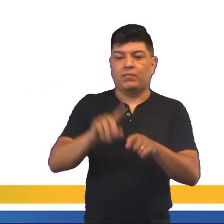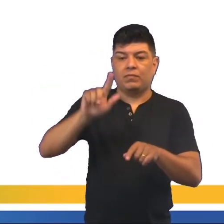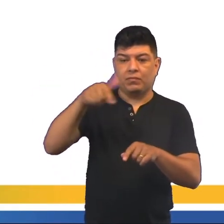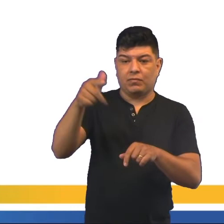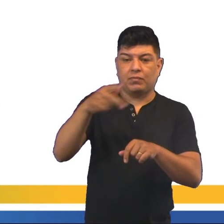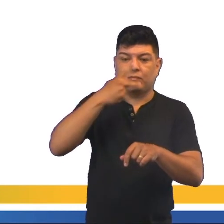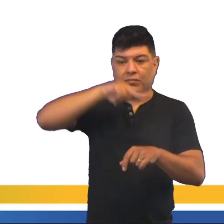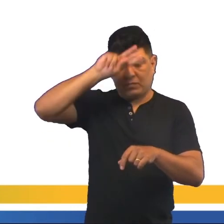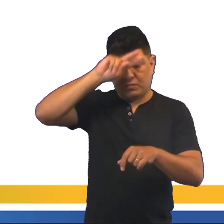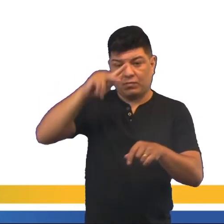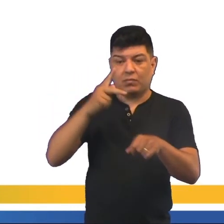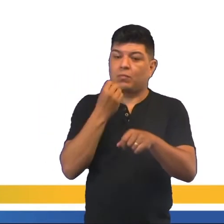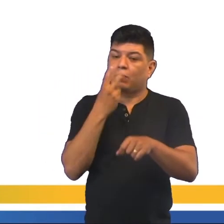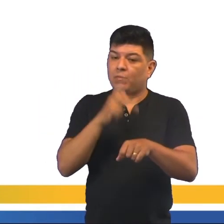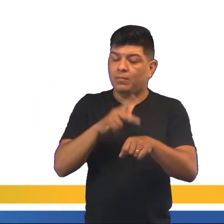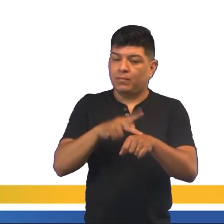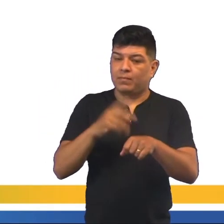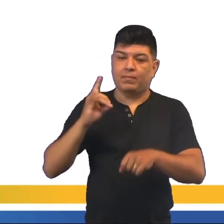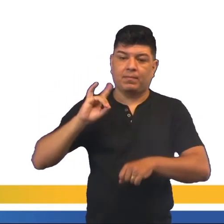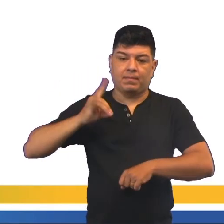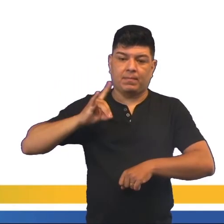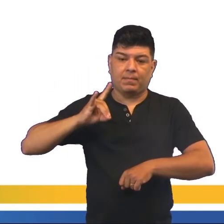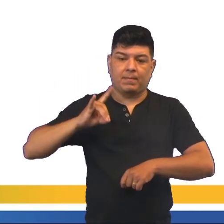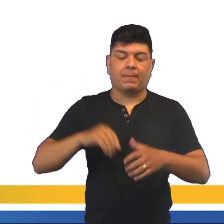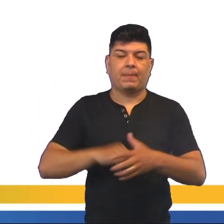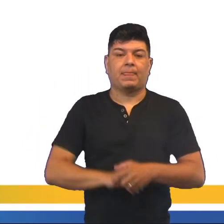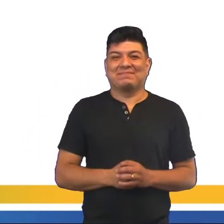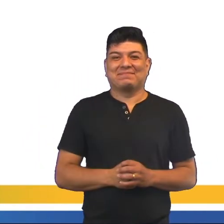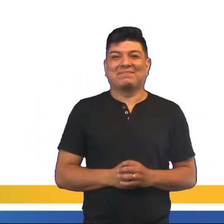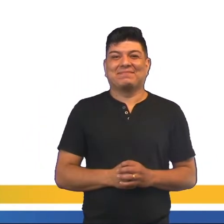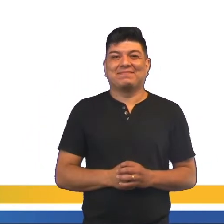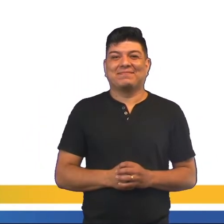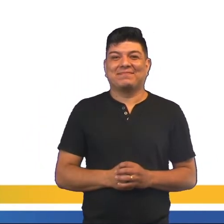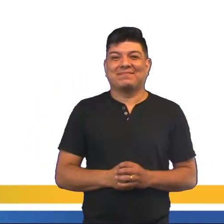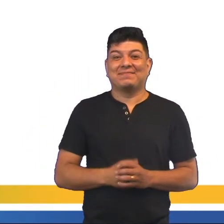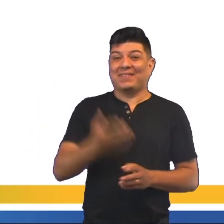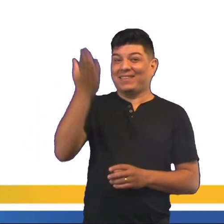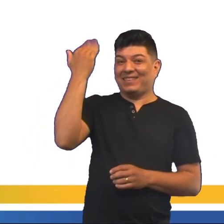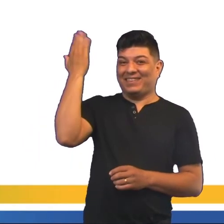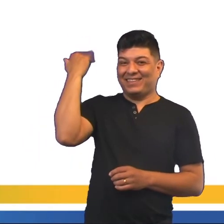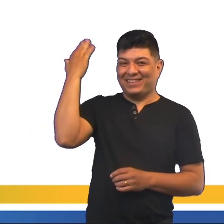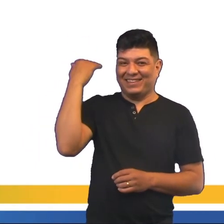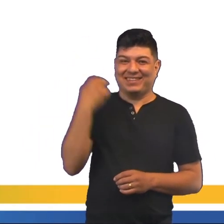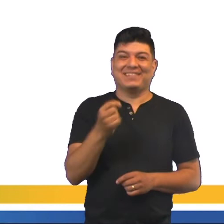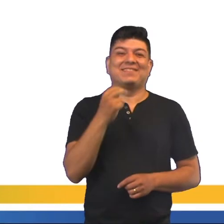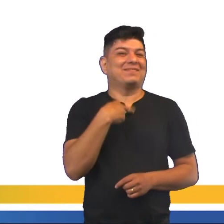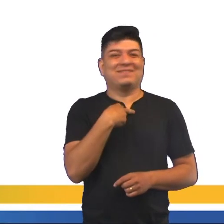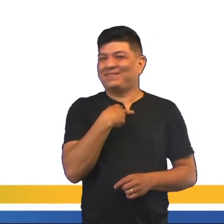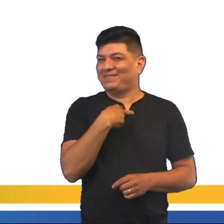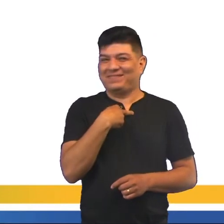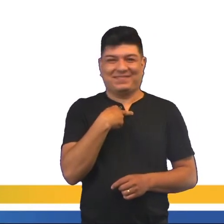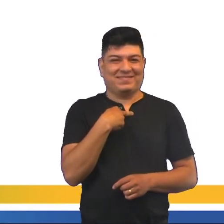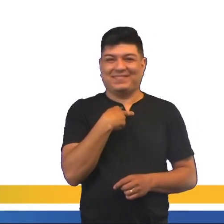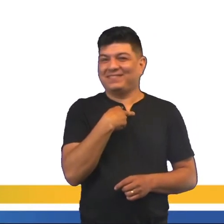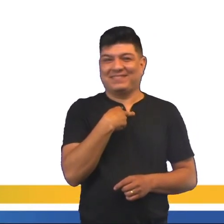Peru e com Bolpebra na Bolívia. E aí, no passado, a gente não pode deixar de fazer